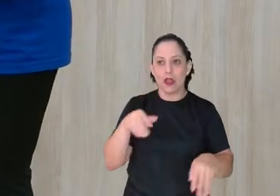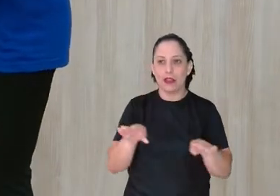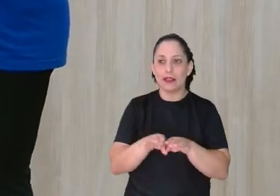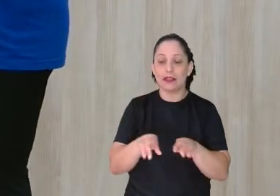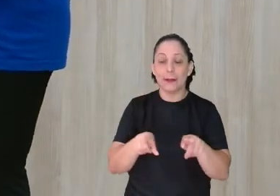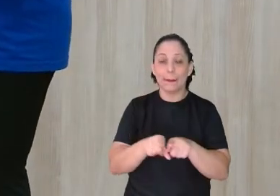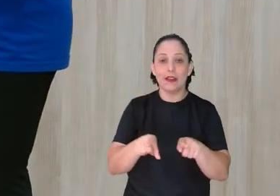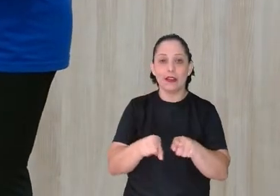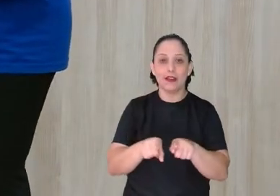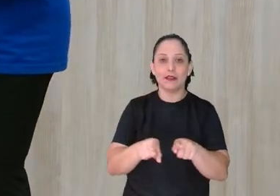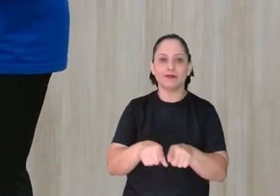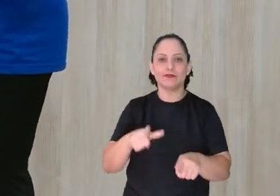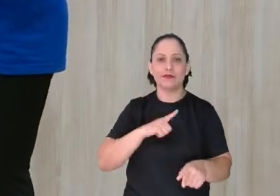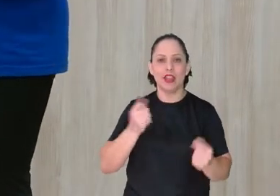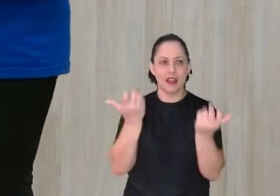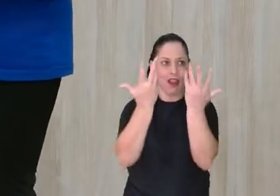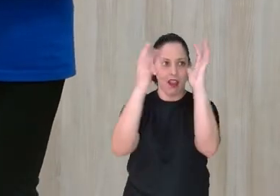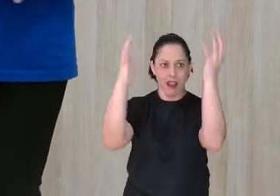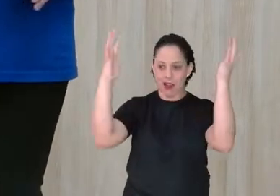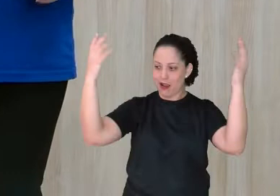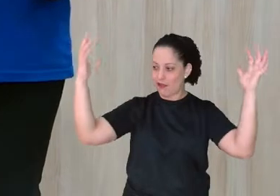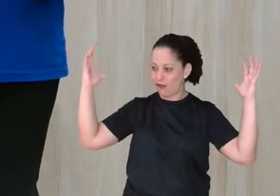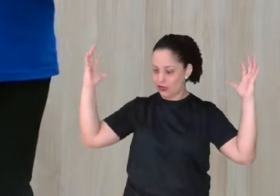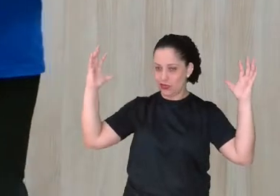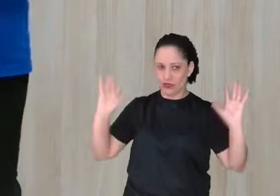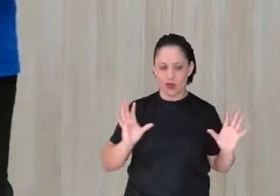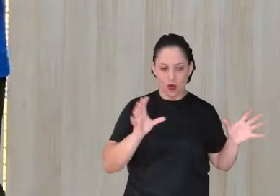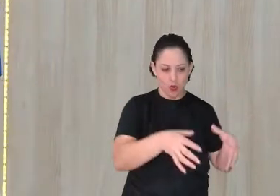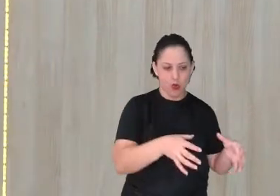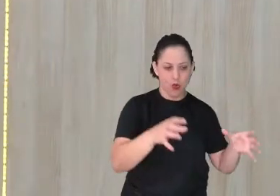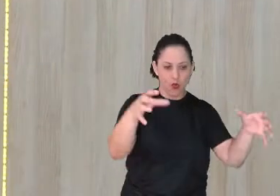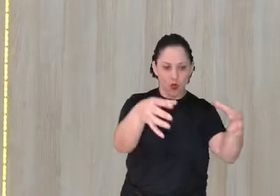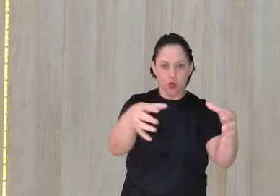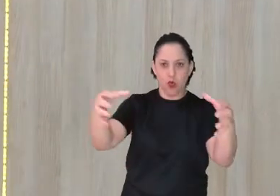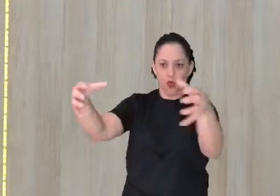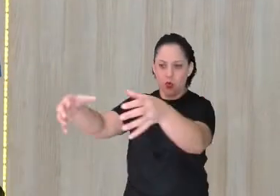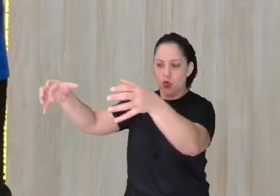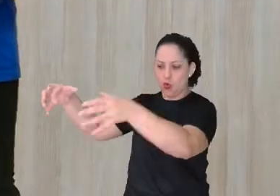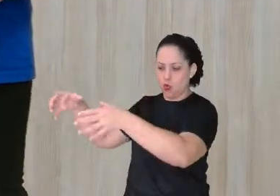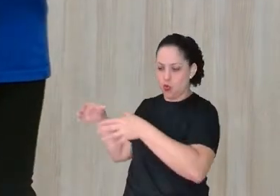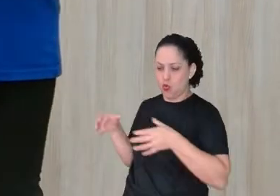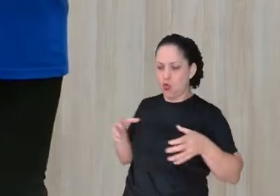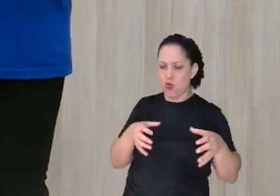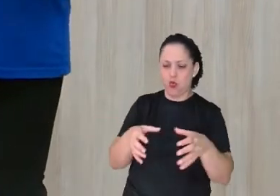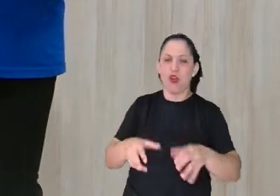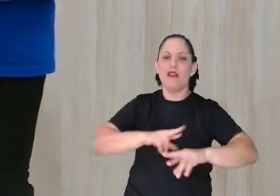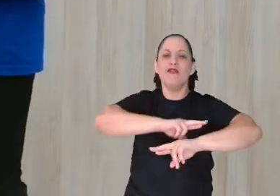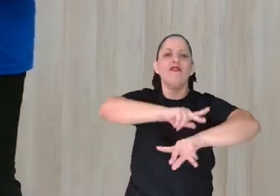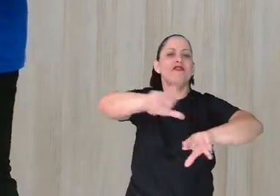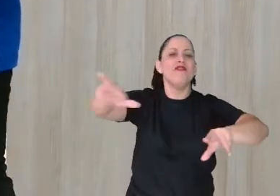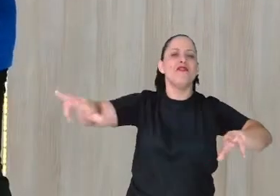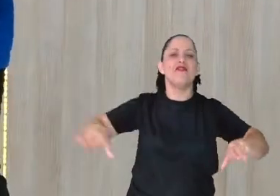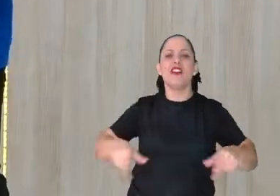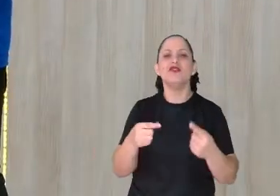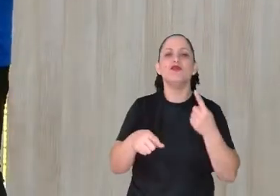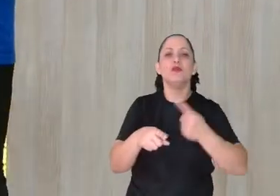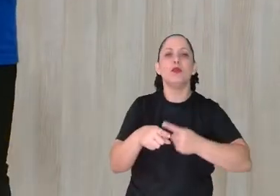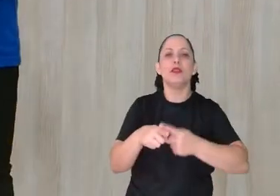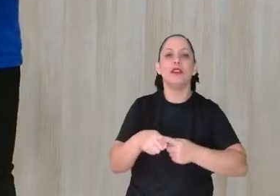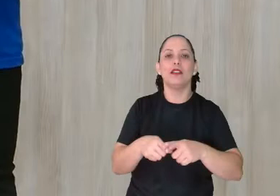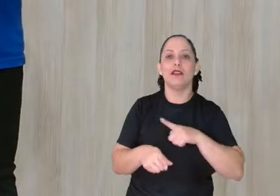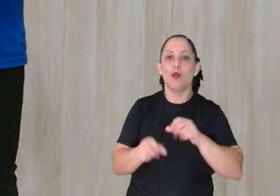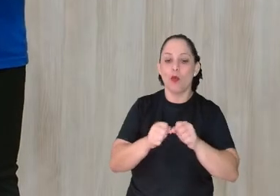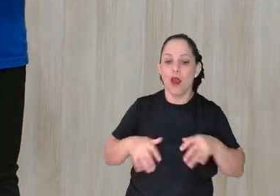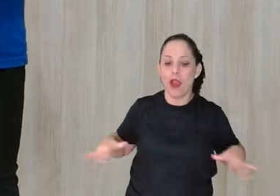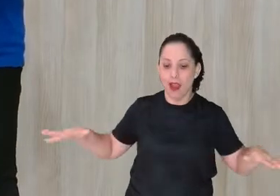fechada, matas ciliares e matas de galeria. Aí, que tanto tipo de mata é essa? Tem uma área que ela é chamada de